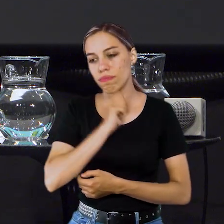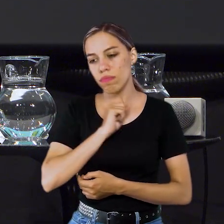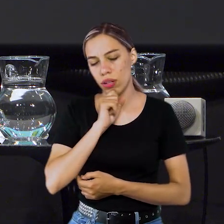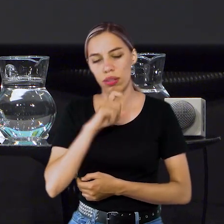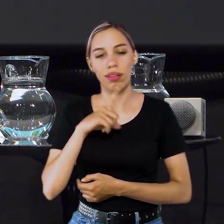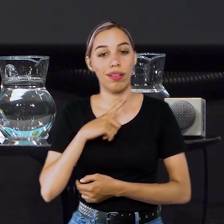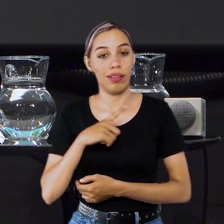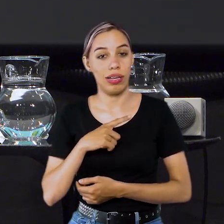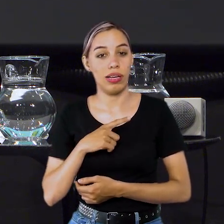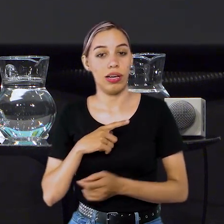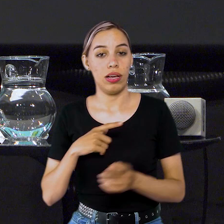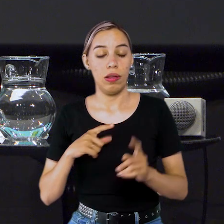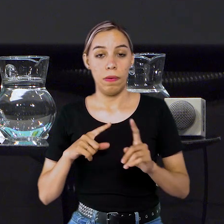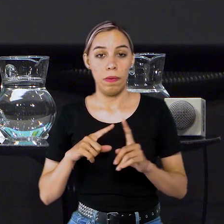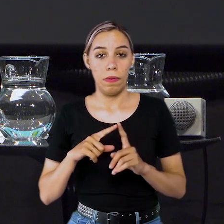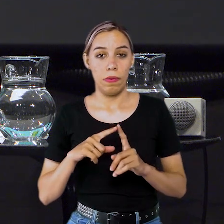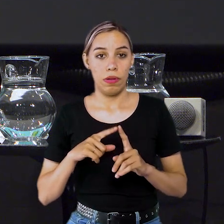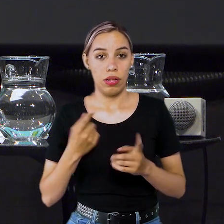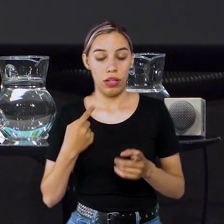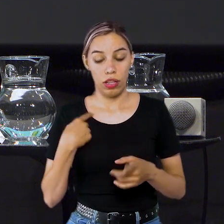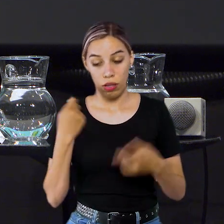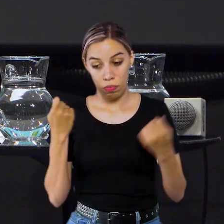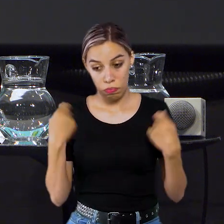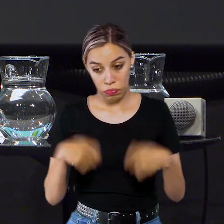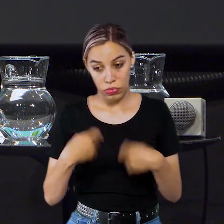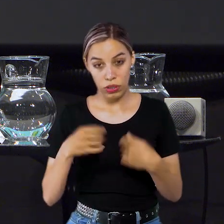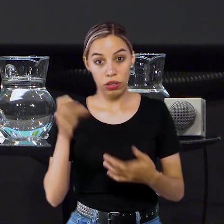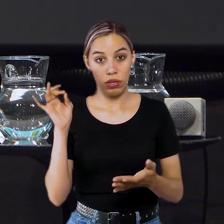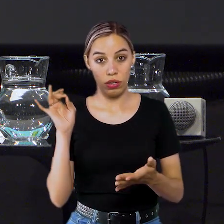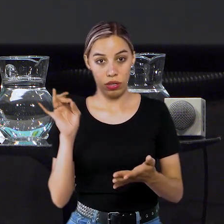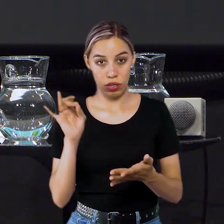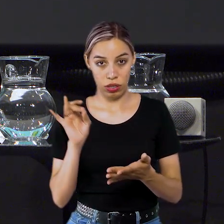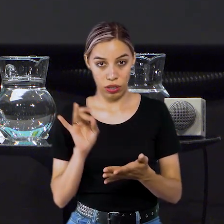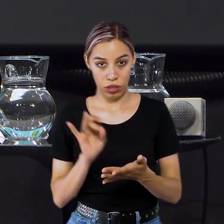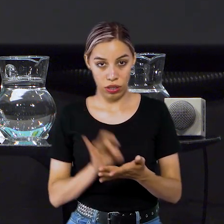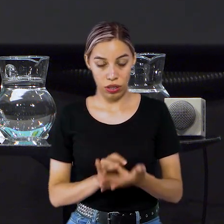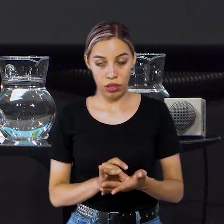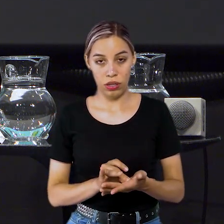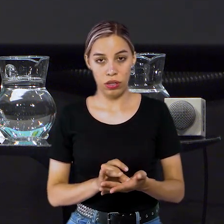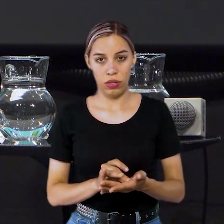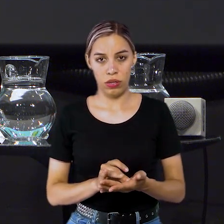E que precisa realmente... Hoje, nós temos